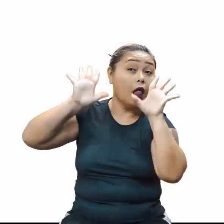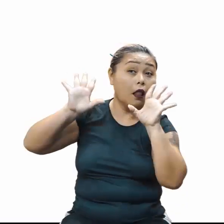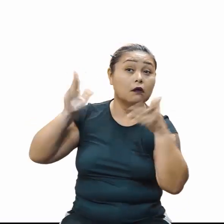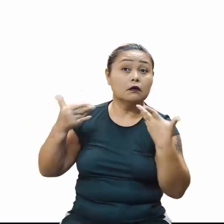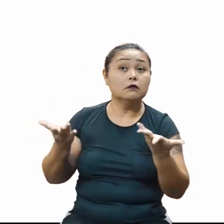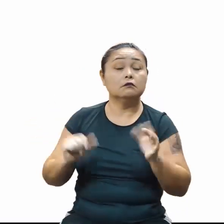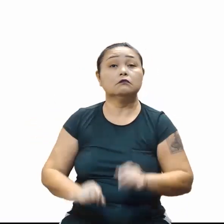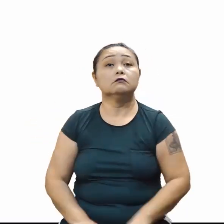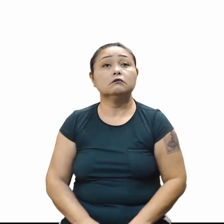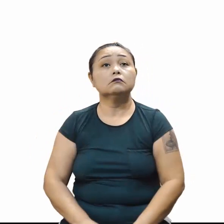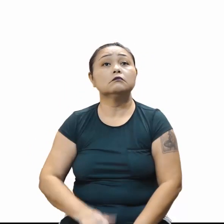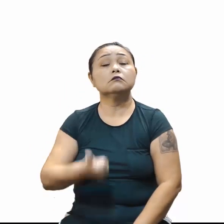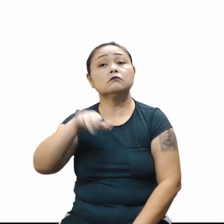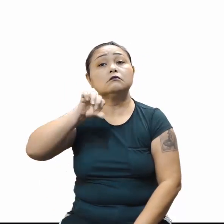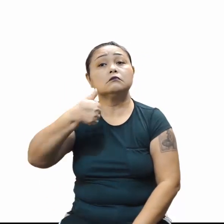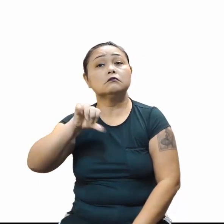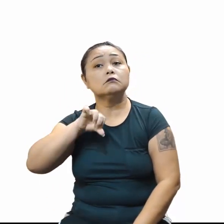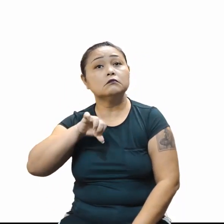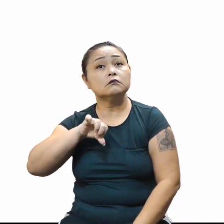aí,